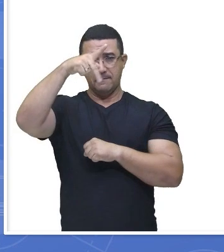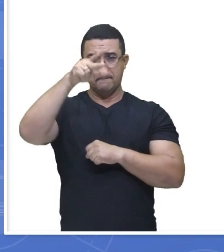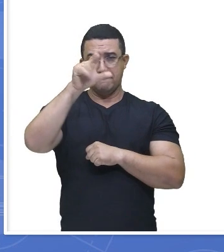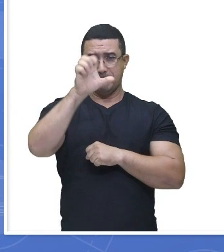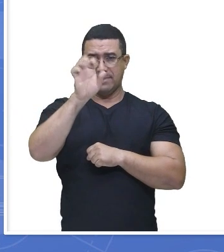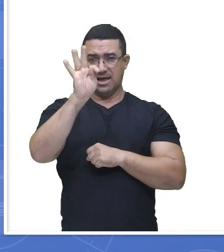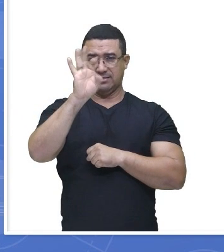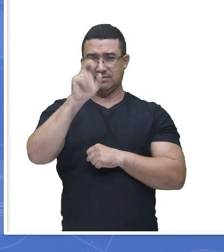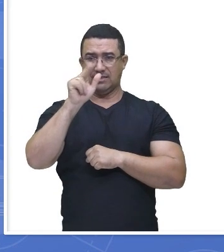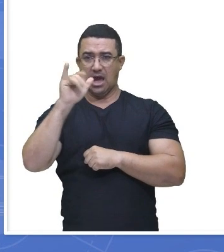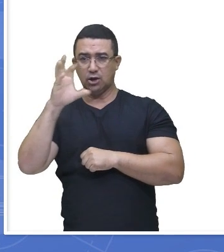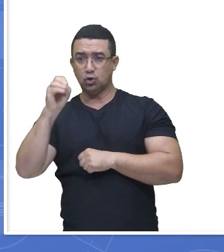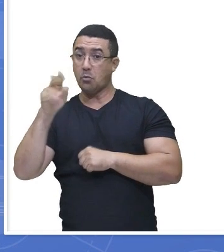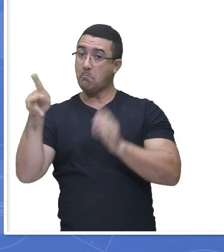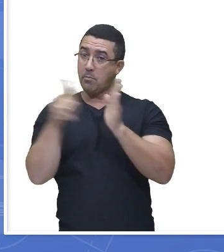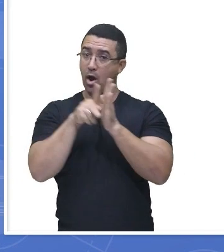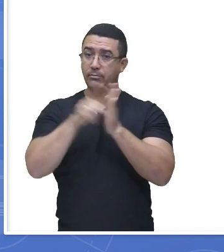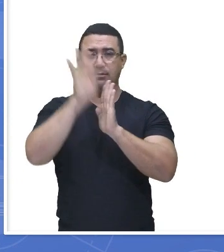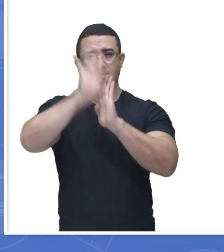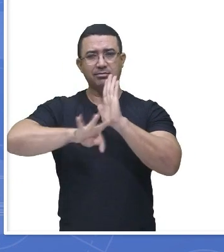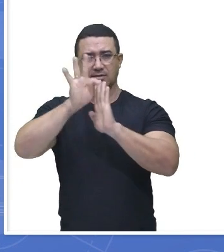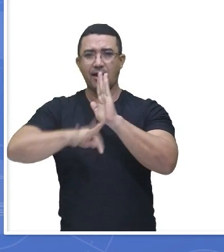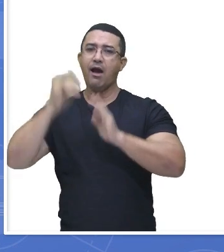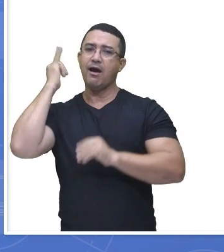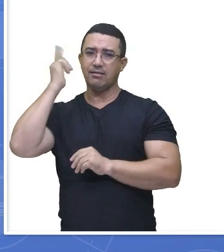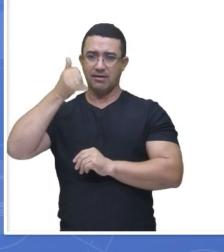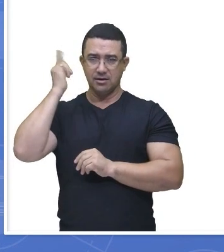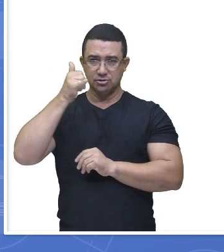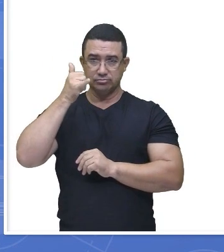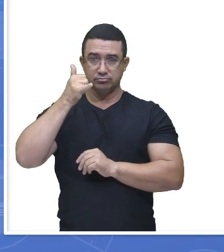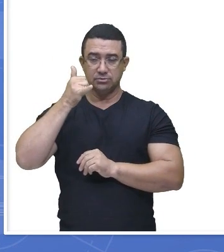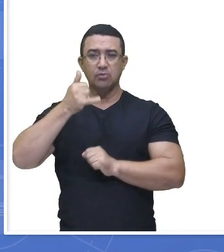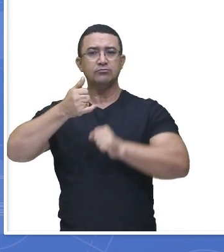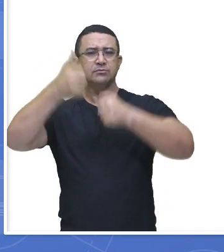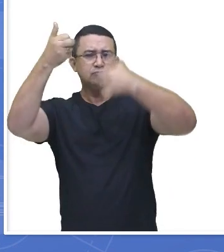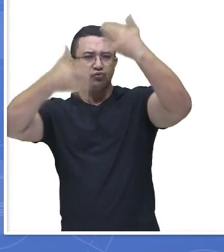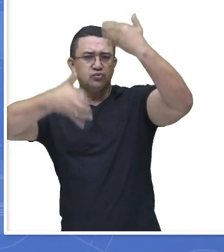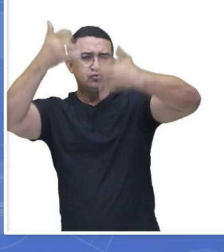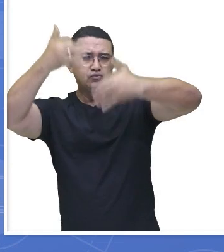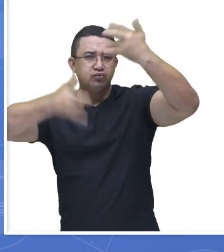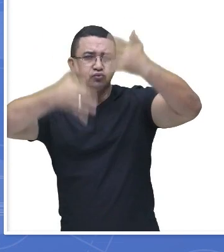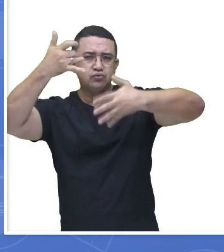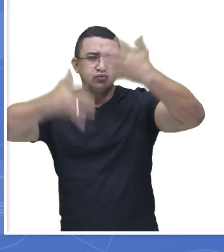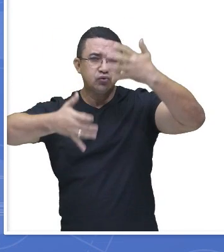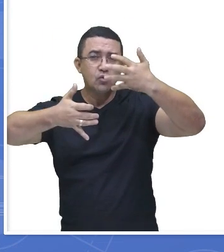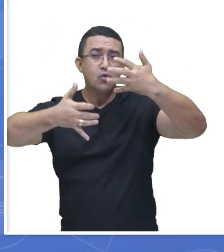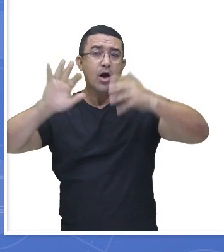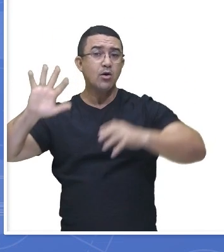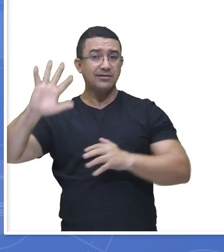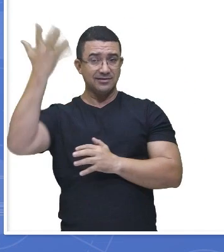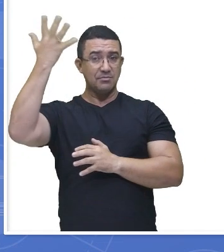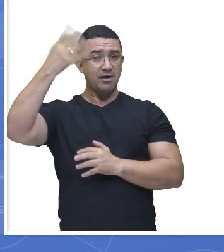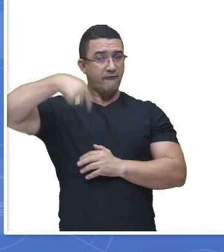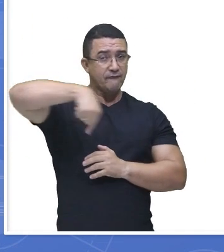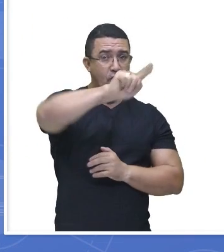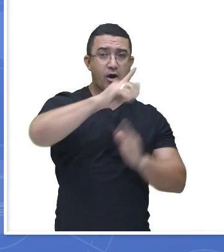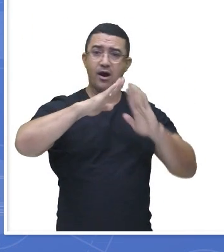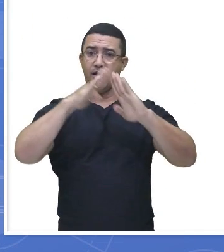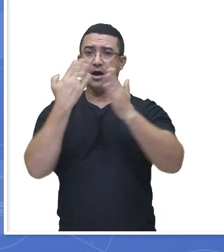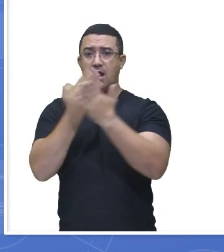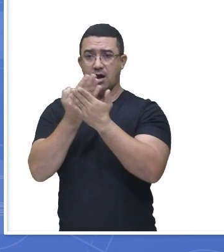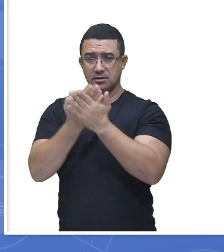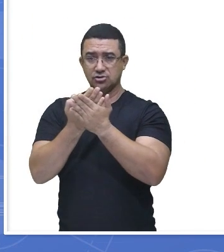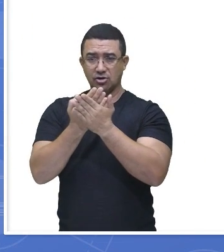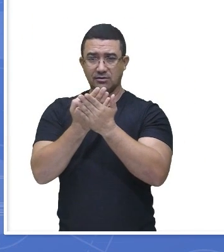próprio para textos narrativos. Aqui está narrando fatos, né? Ela foi à igreja, e lá, tem um verbo aqui